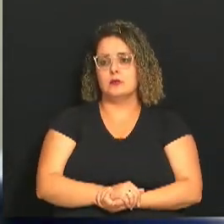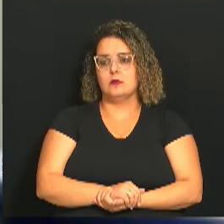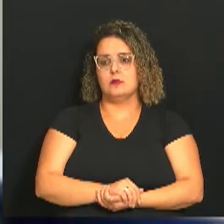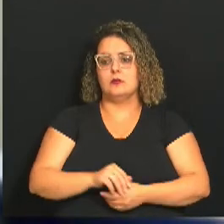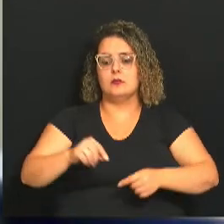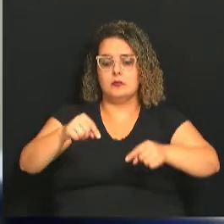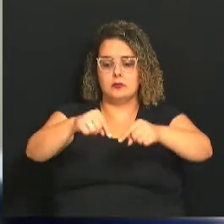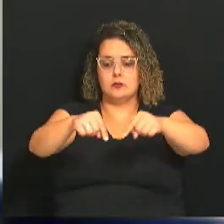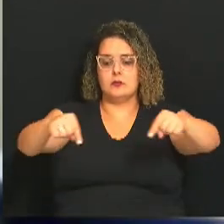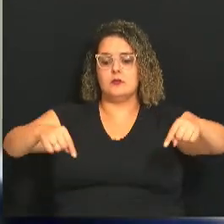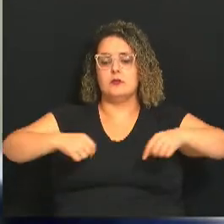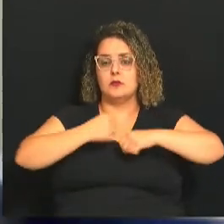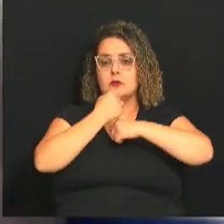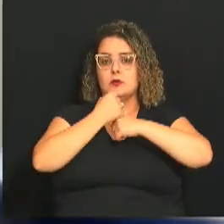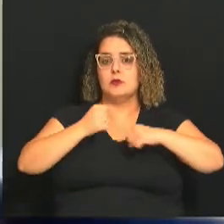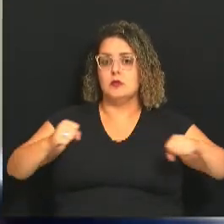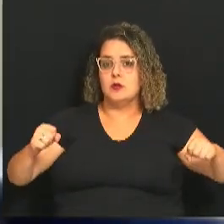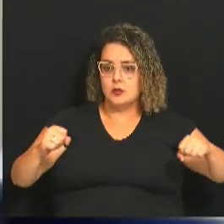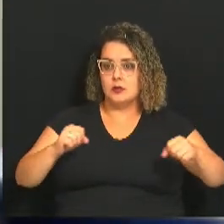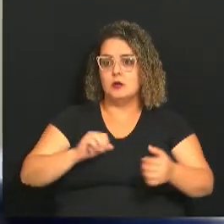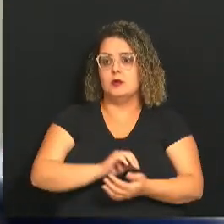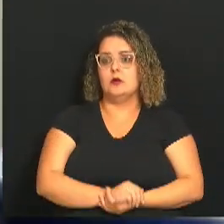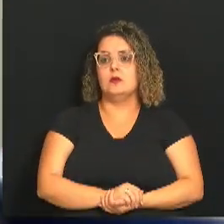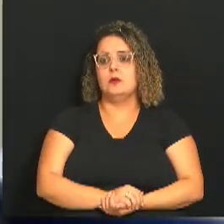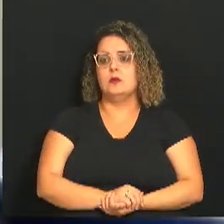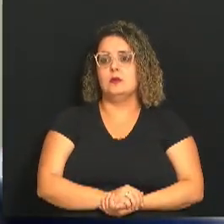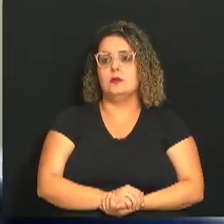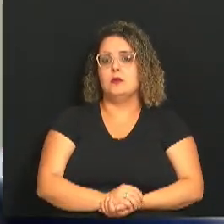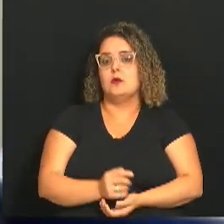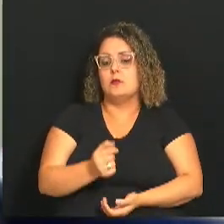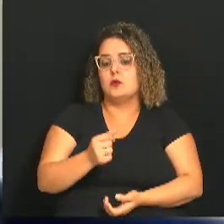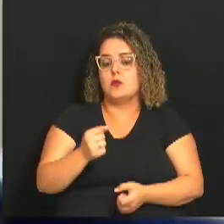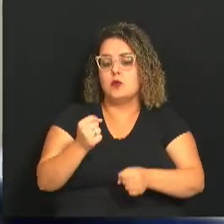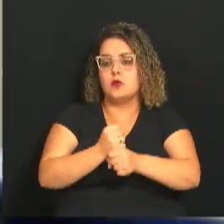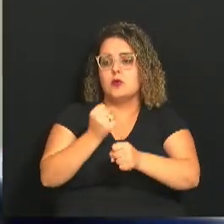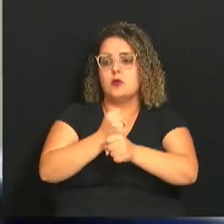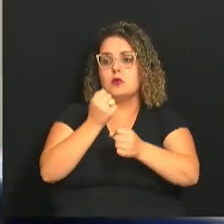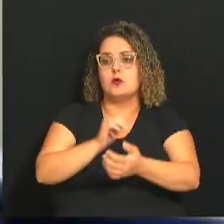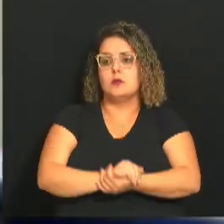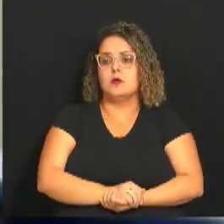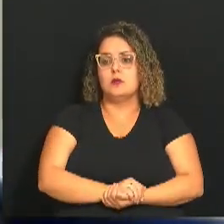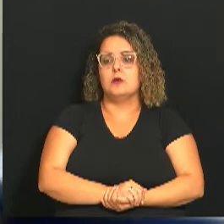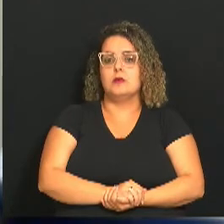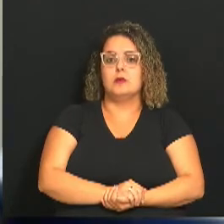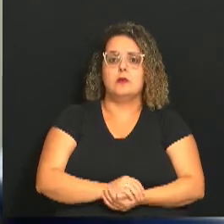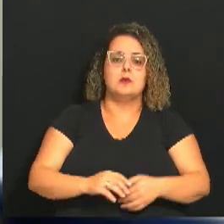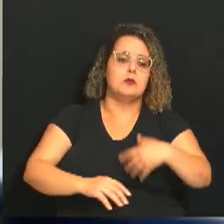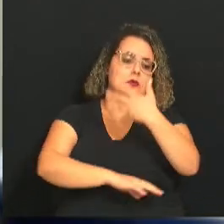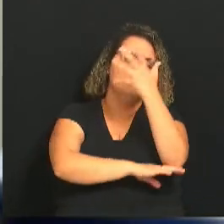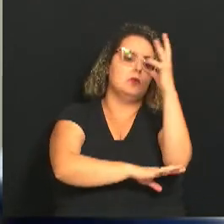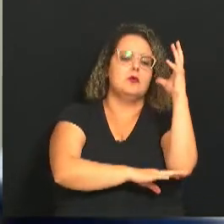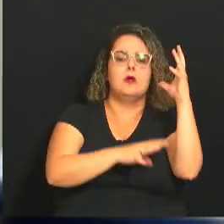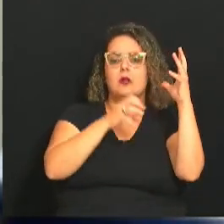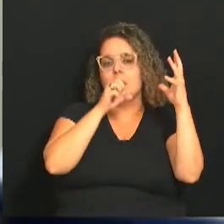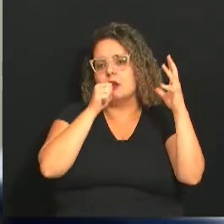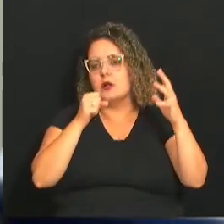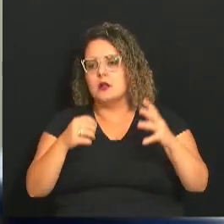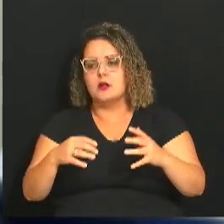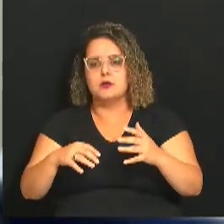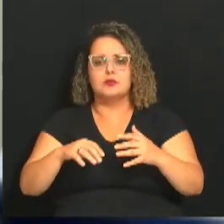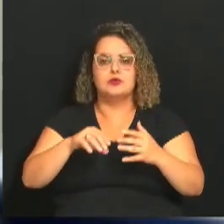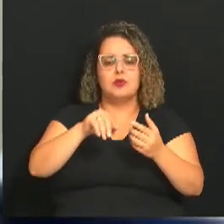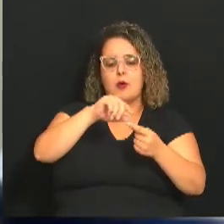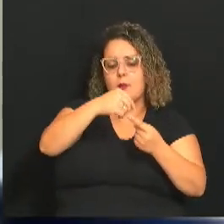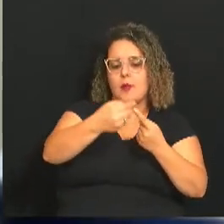grandes e pouco edificado, né? Porque o pessoal tinha pomar, tinha laranja, limão, banana,